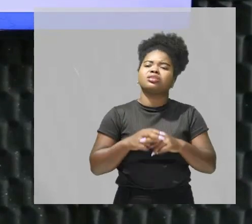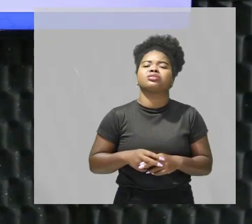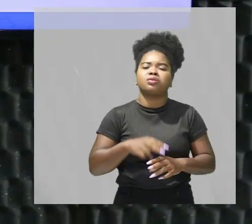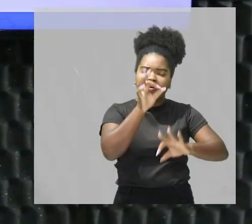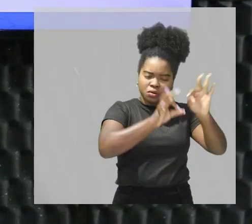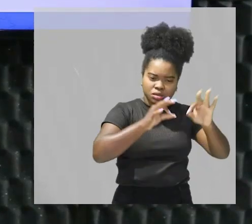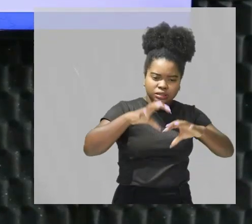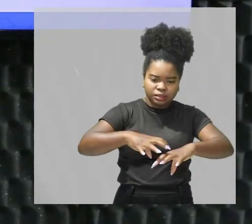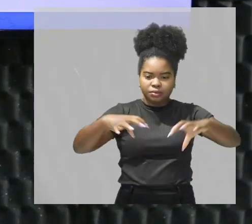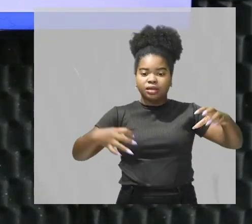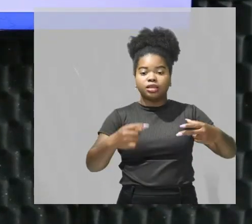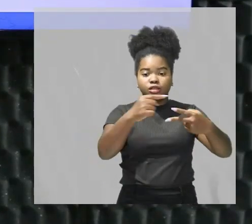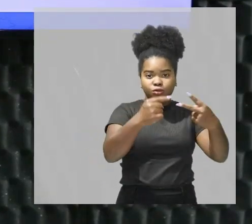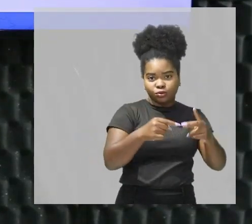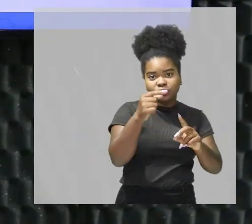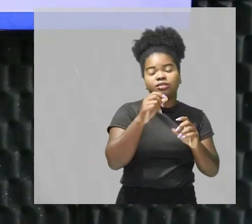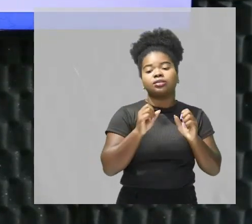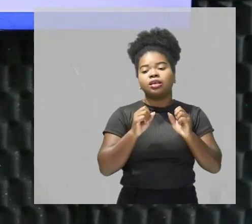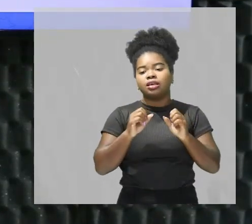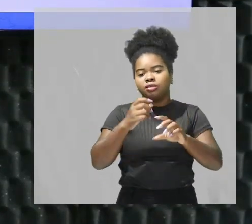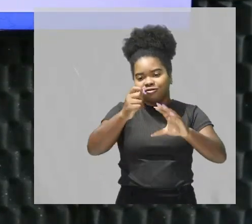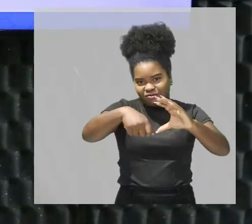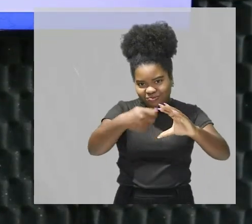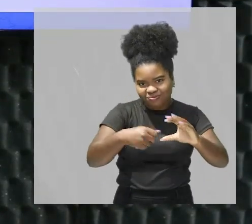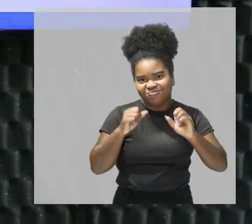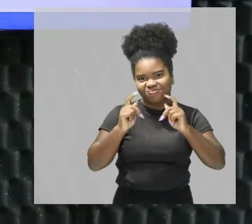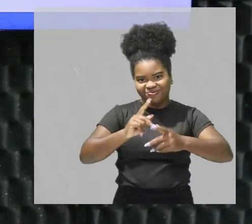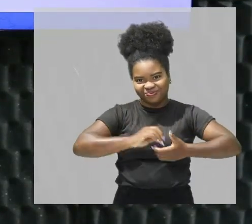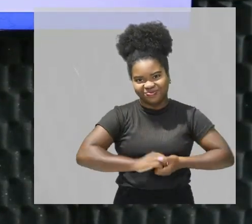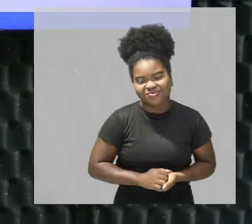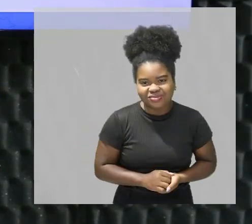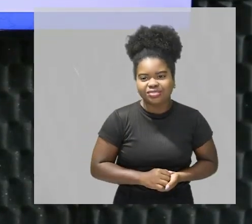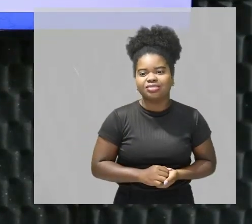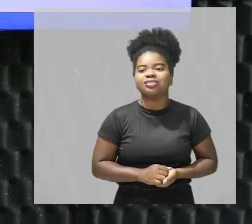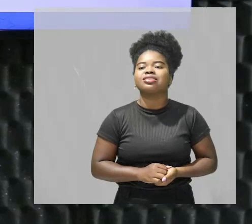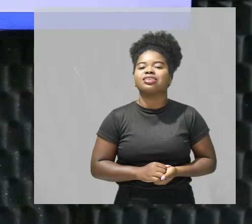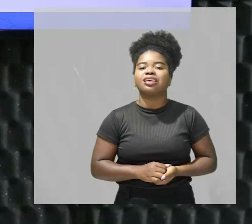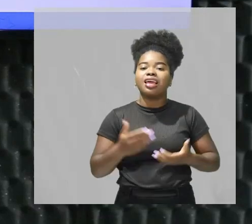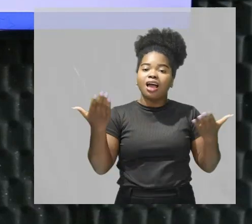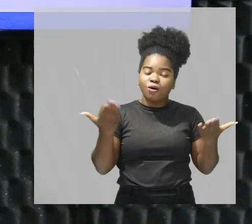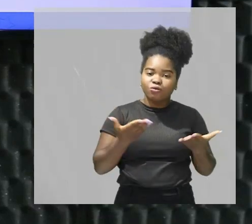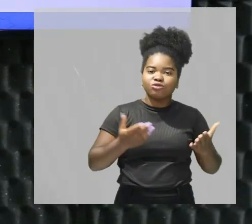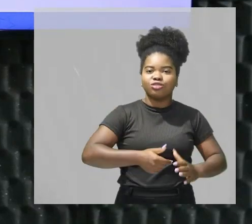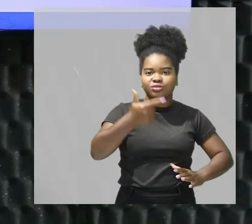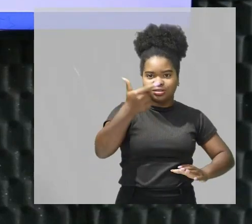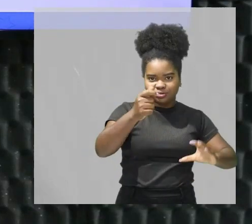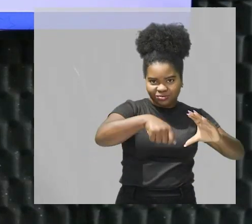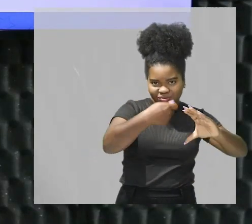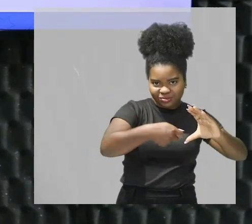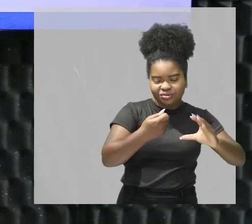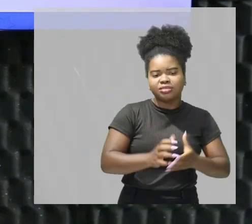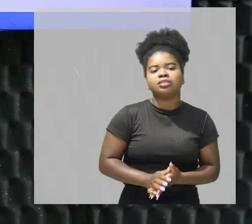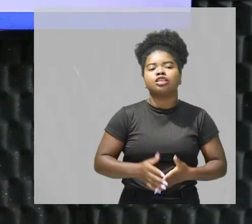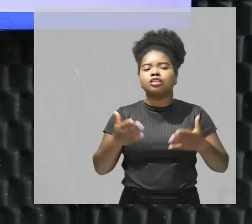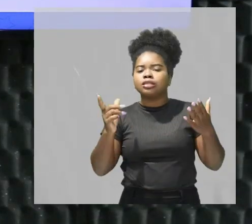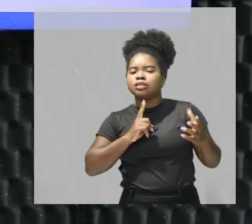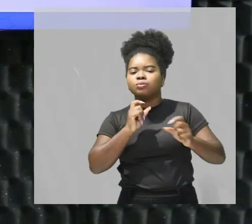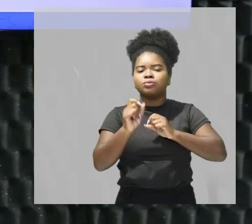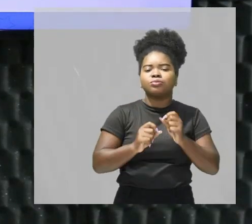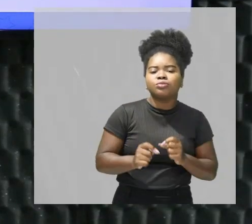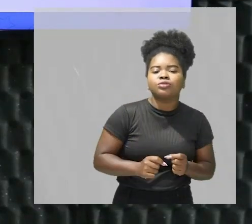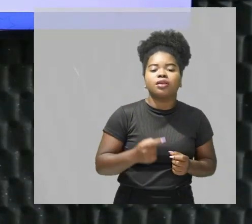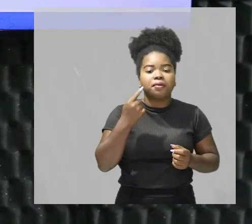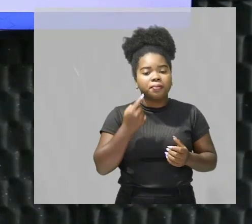informações. Show de bola? Vamos estar abordando polaridade, forças intermoleculares, fórmulas